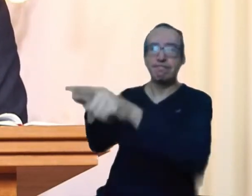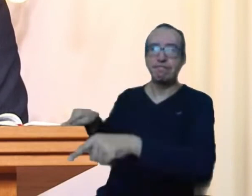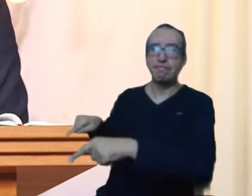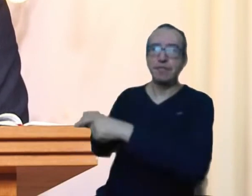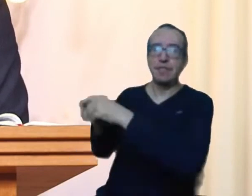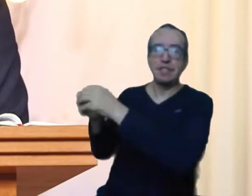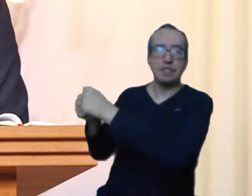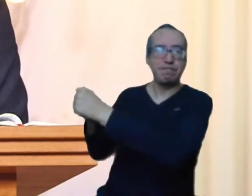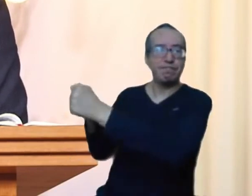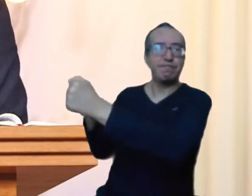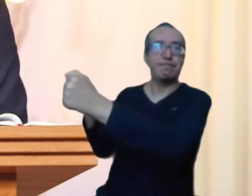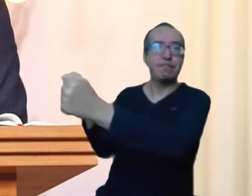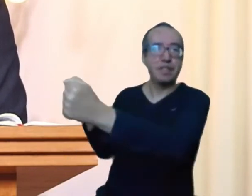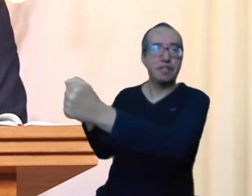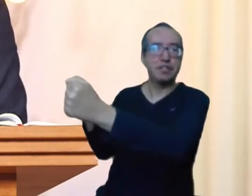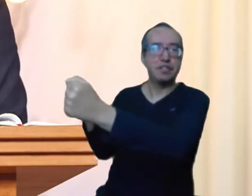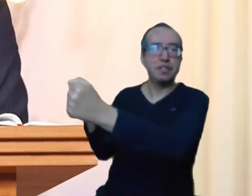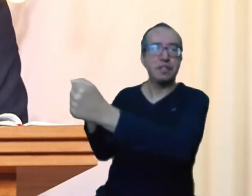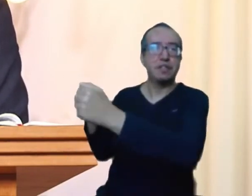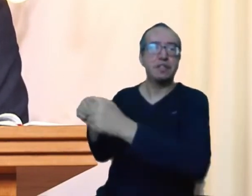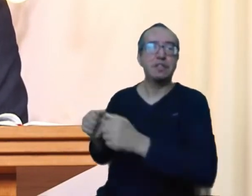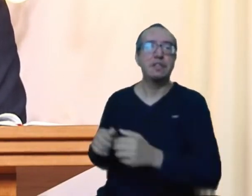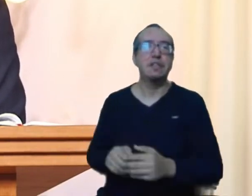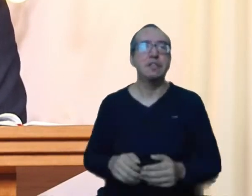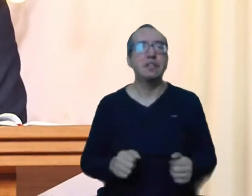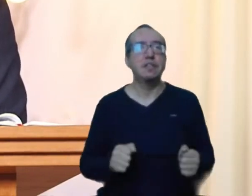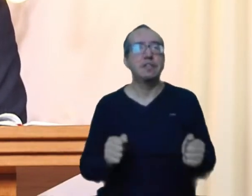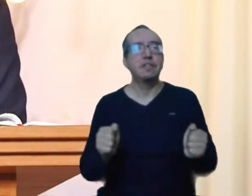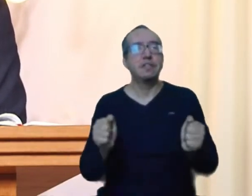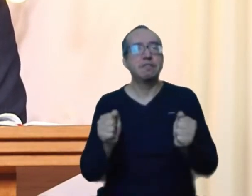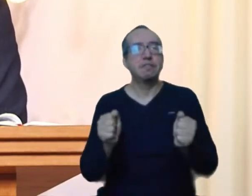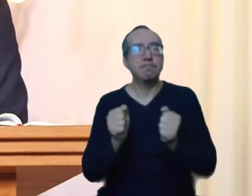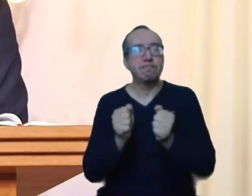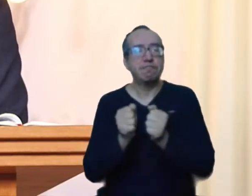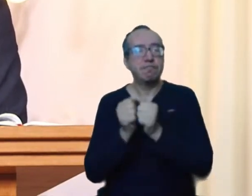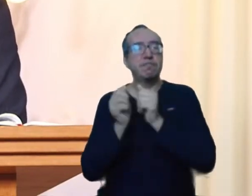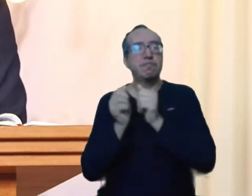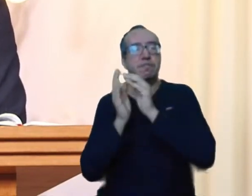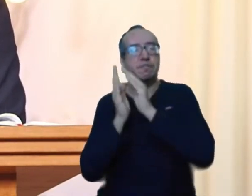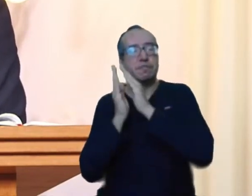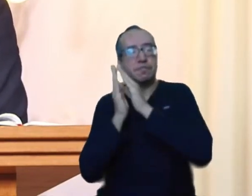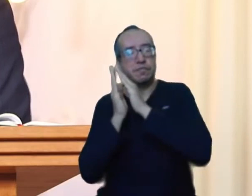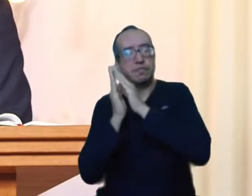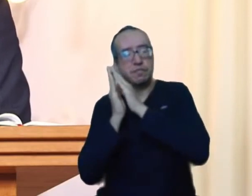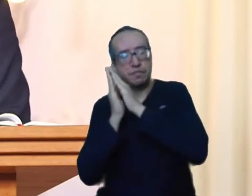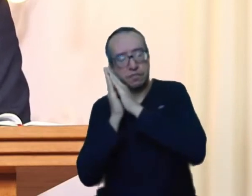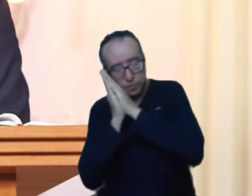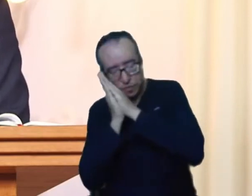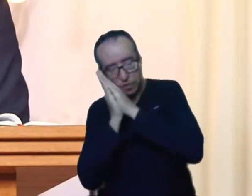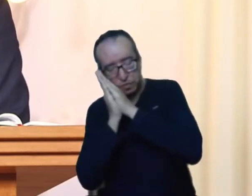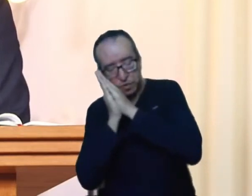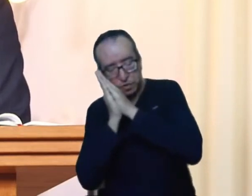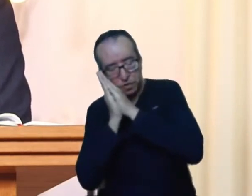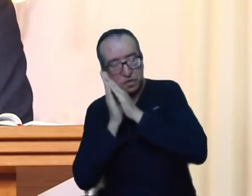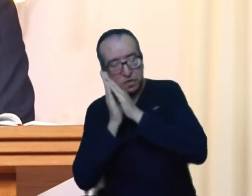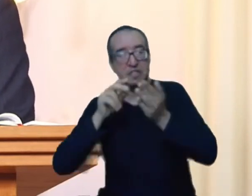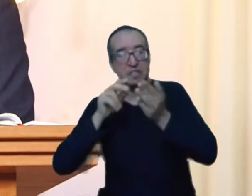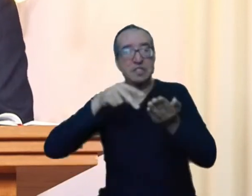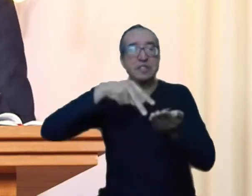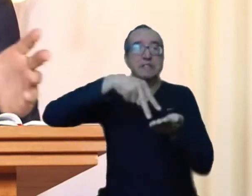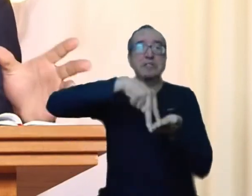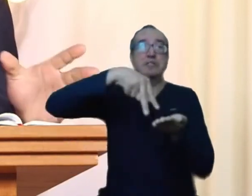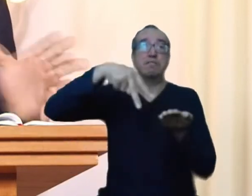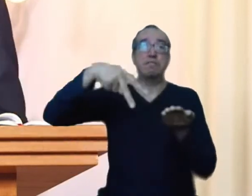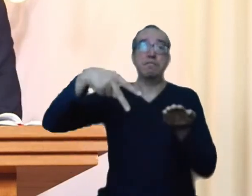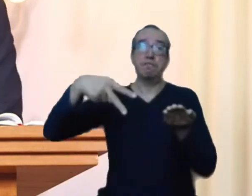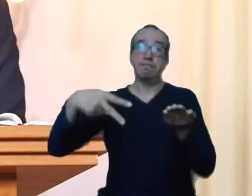com um profundo sono, ele dormiu e caiu da janela. Às